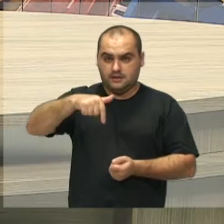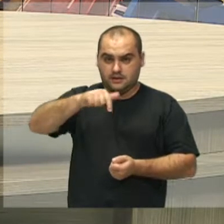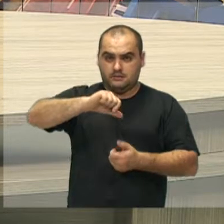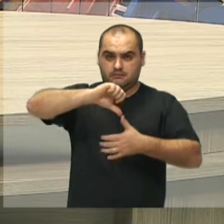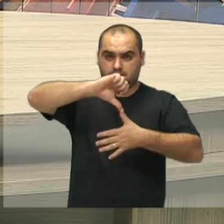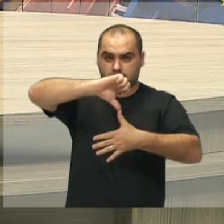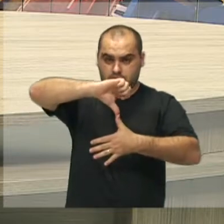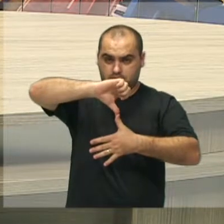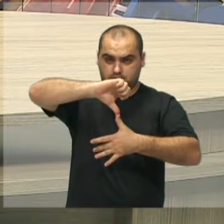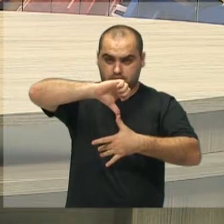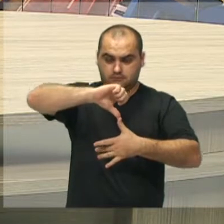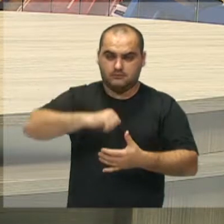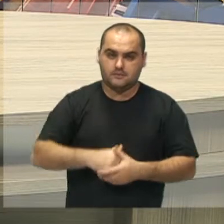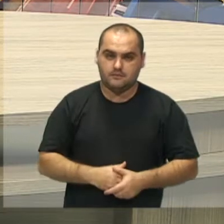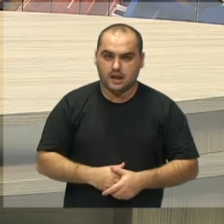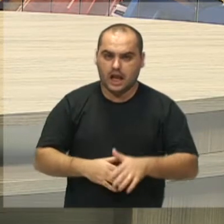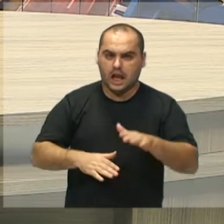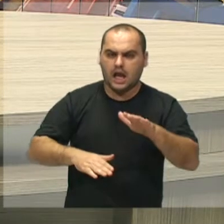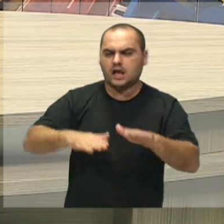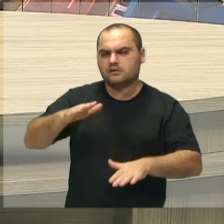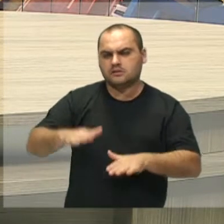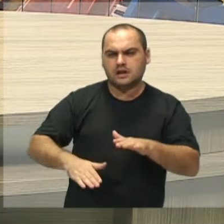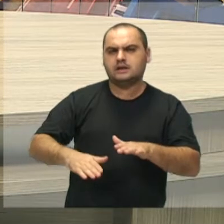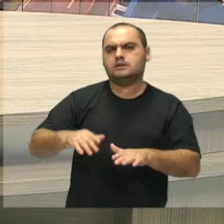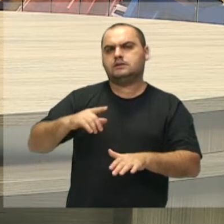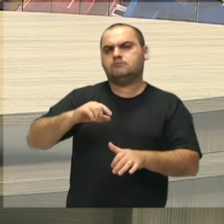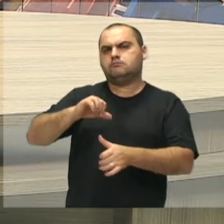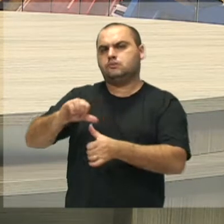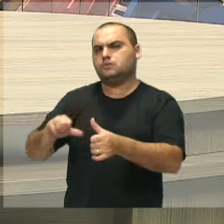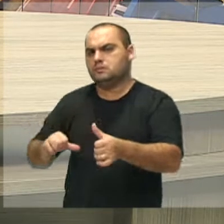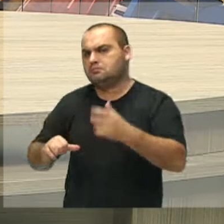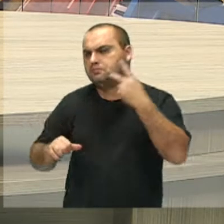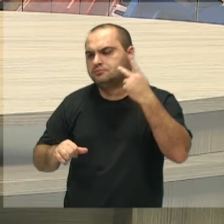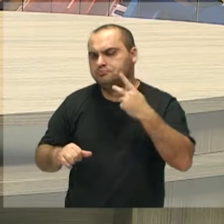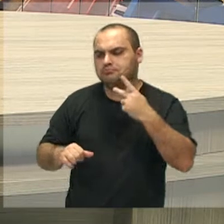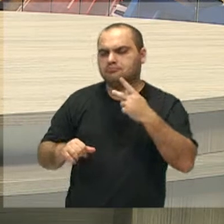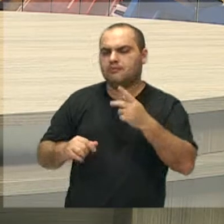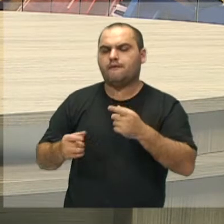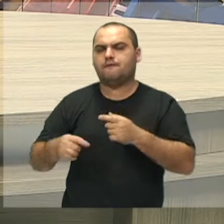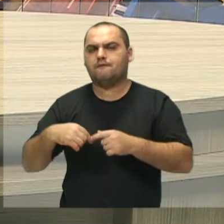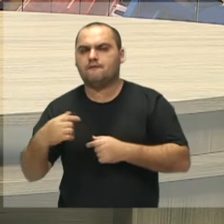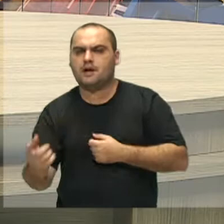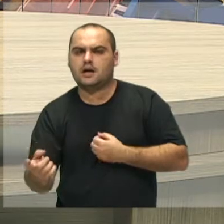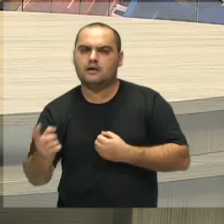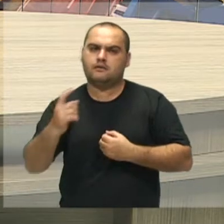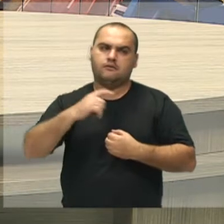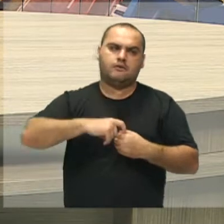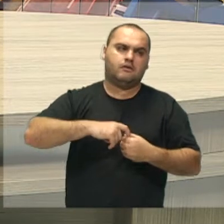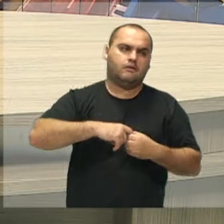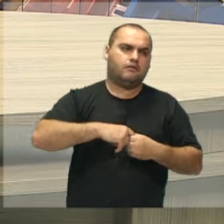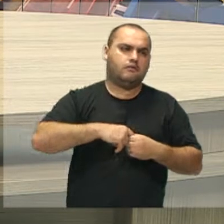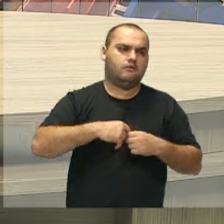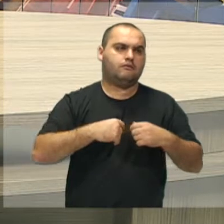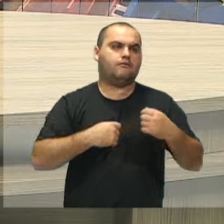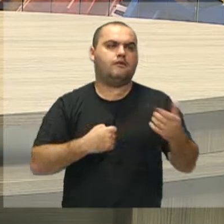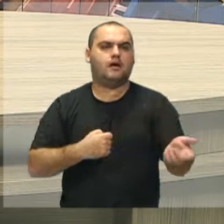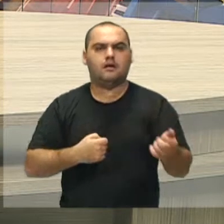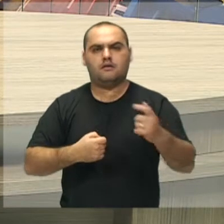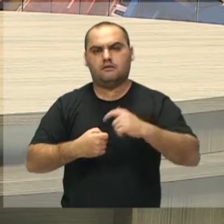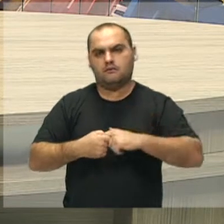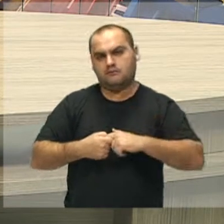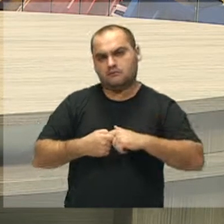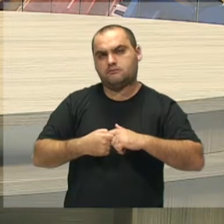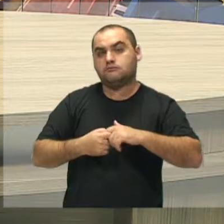esses movimentos, de vez em quando, fazem um ciclo social, um ciclo político. Ele vai e volta, né? Daqui a pouco a gente vai retomar para as